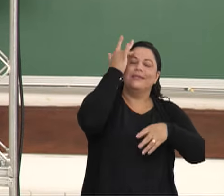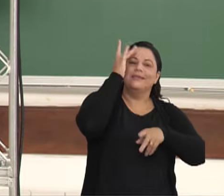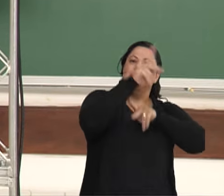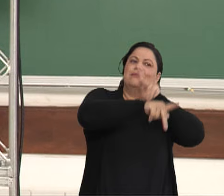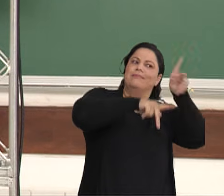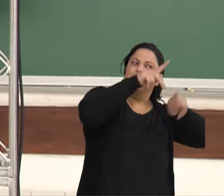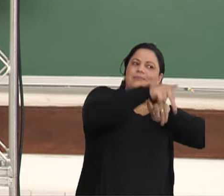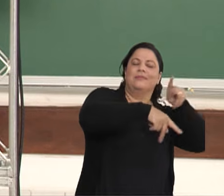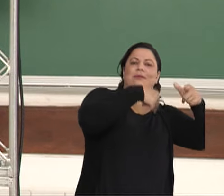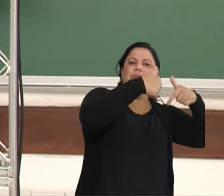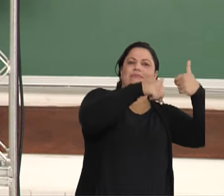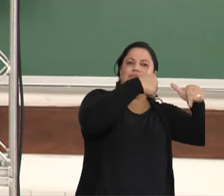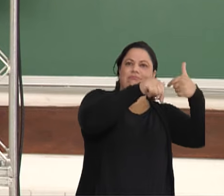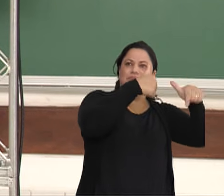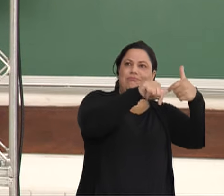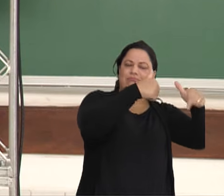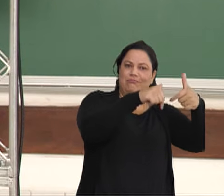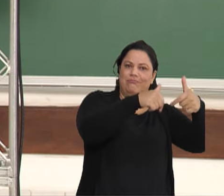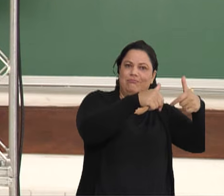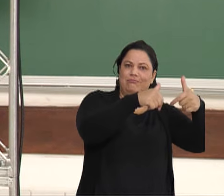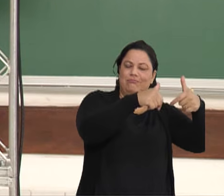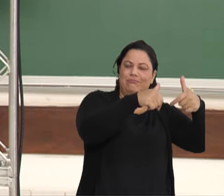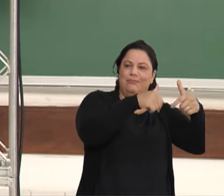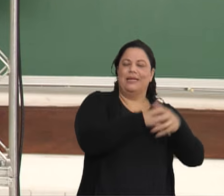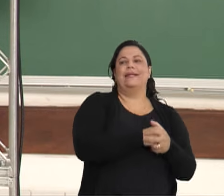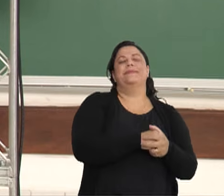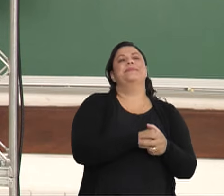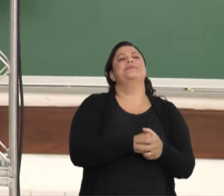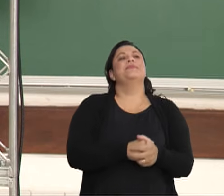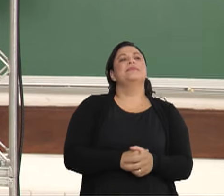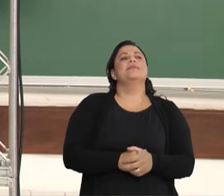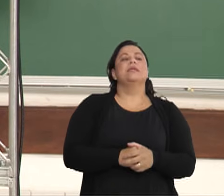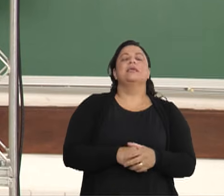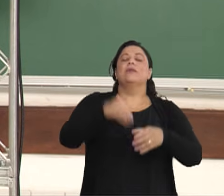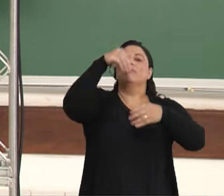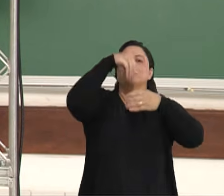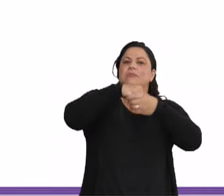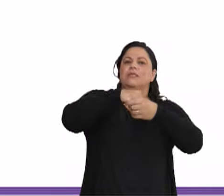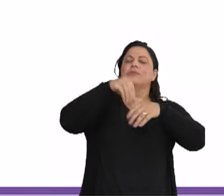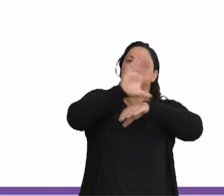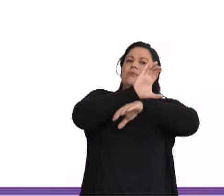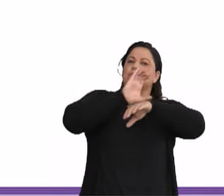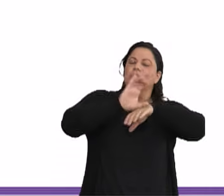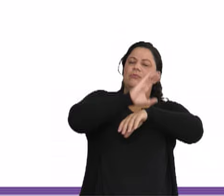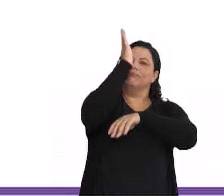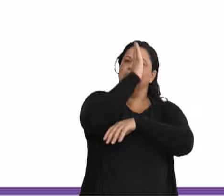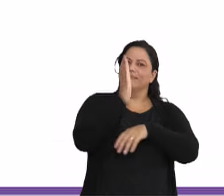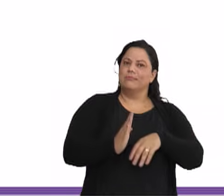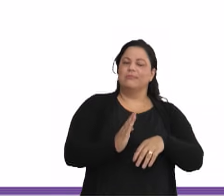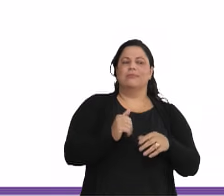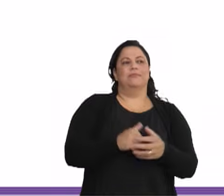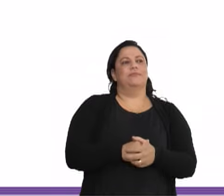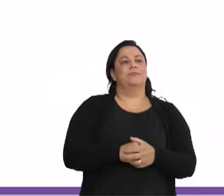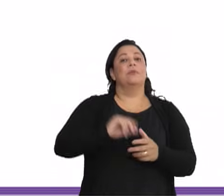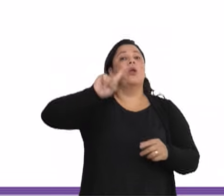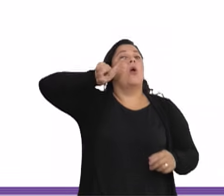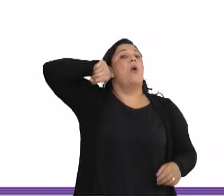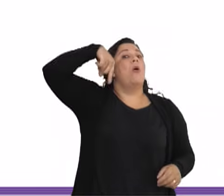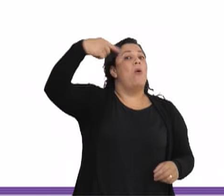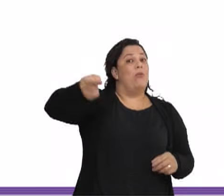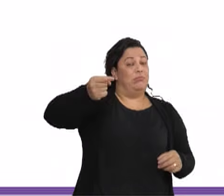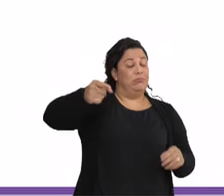direitos. Eles passam agora a estar dentro da Constituição do Brasil. A próxima eleição foi definido que